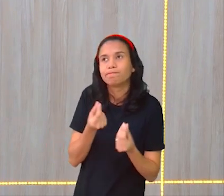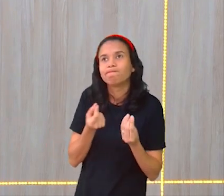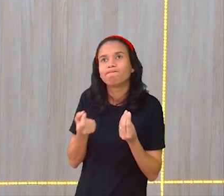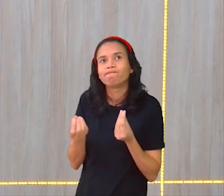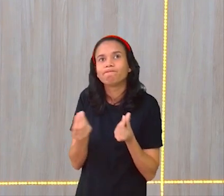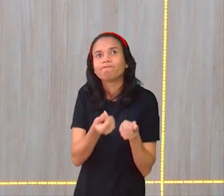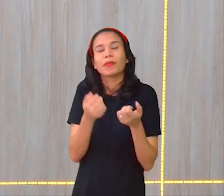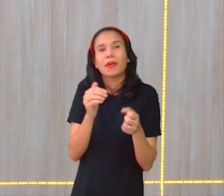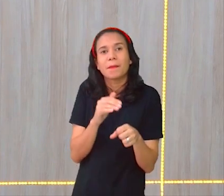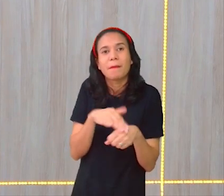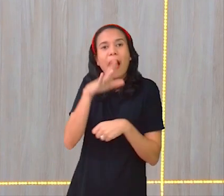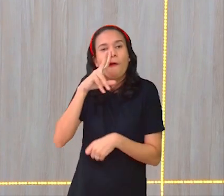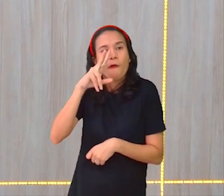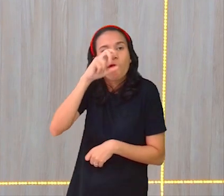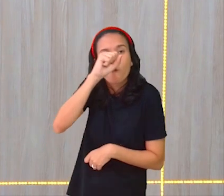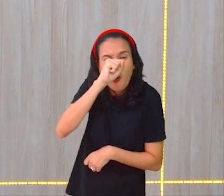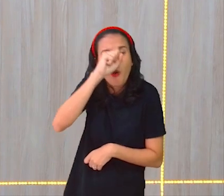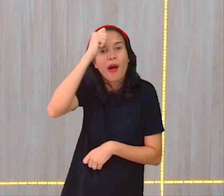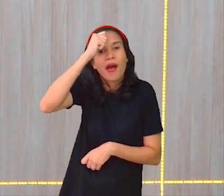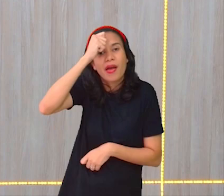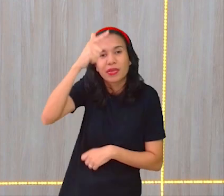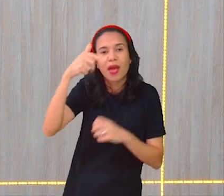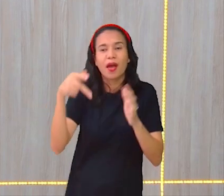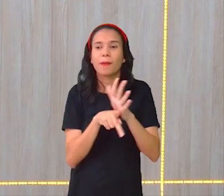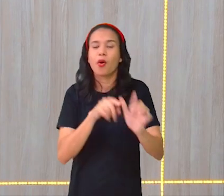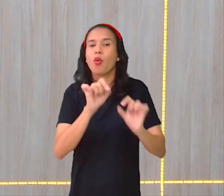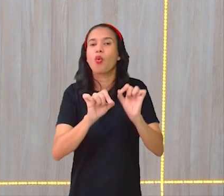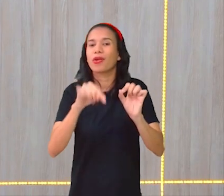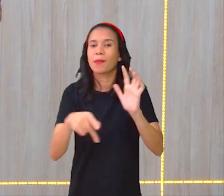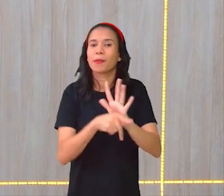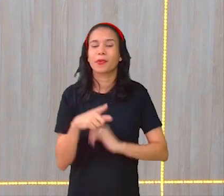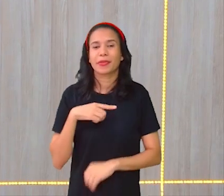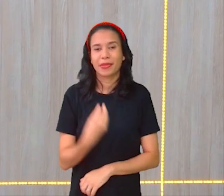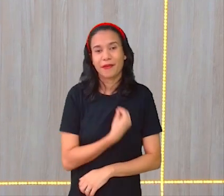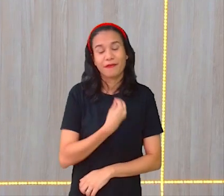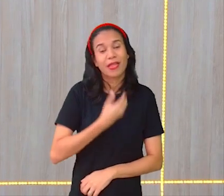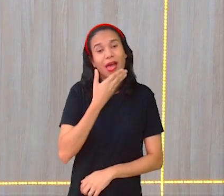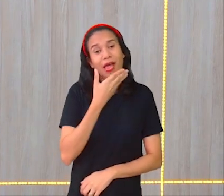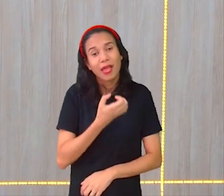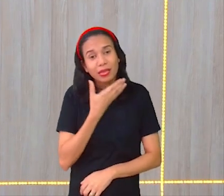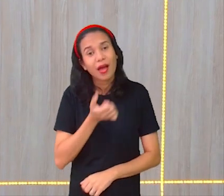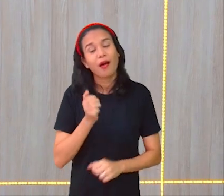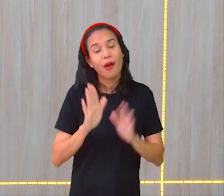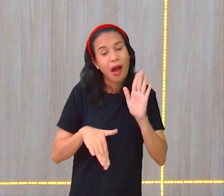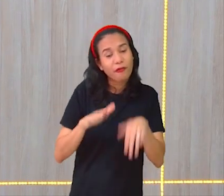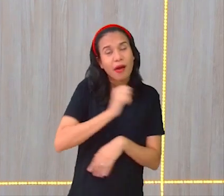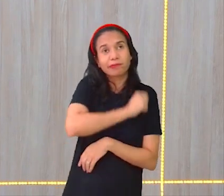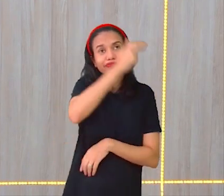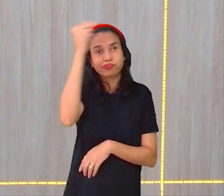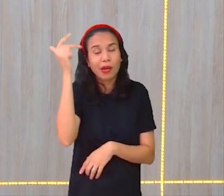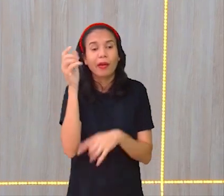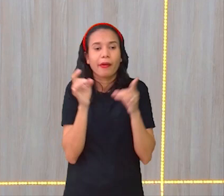assim, é mais forte a ideia mesmo do que é o Natal, porque infelizmente às vezes essa ideia do comércio,